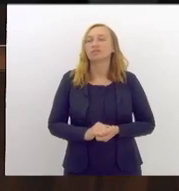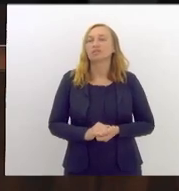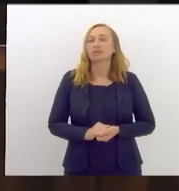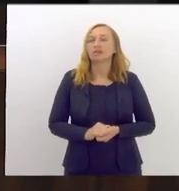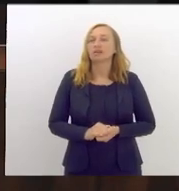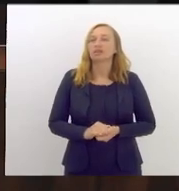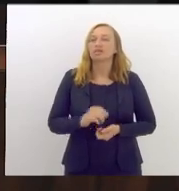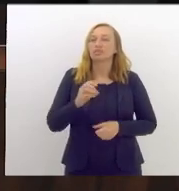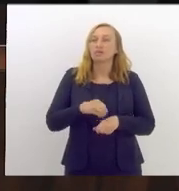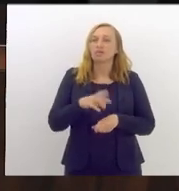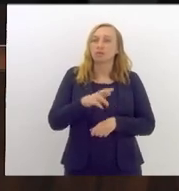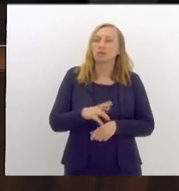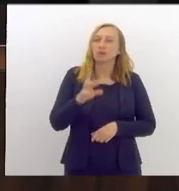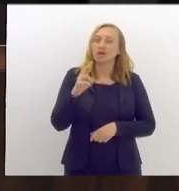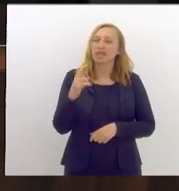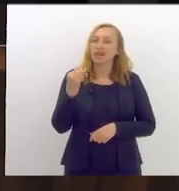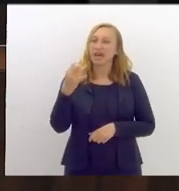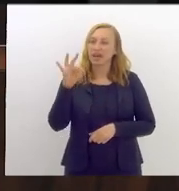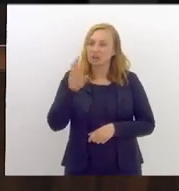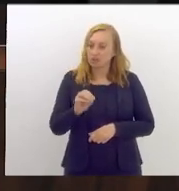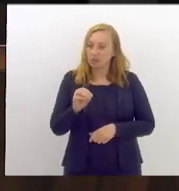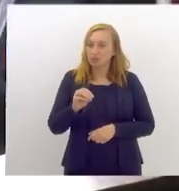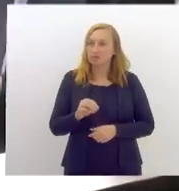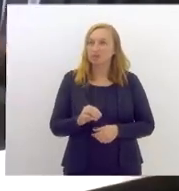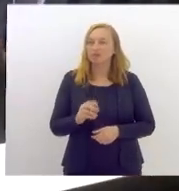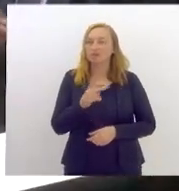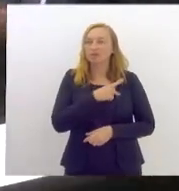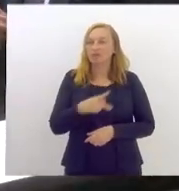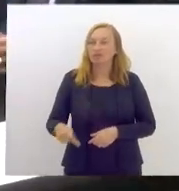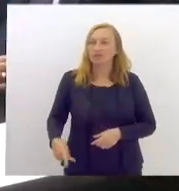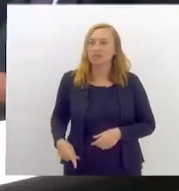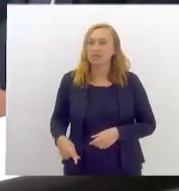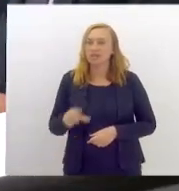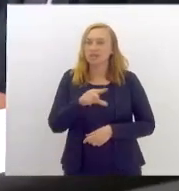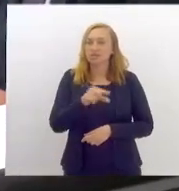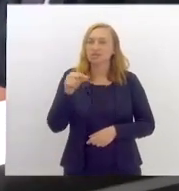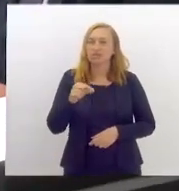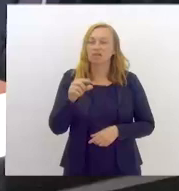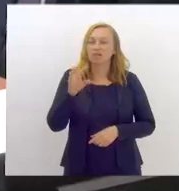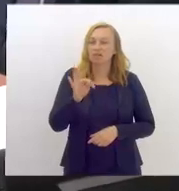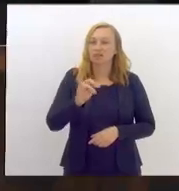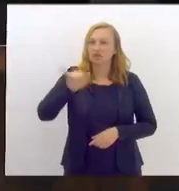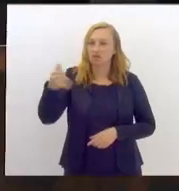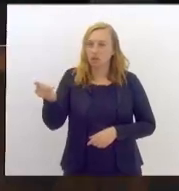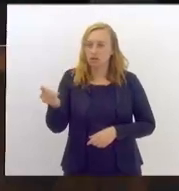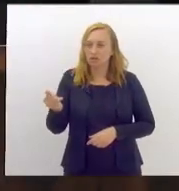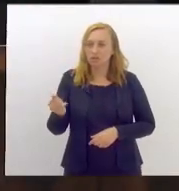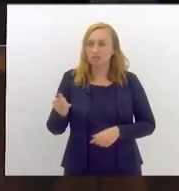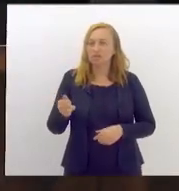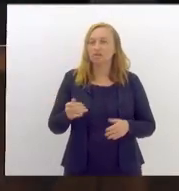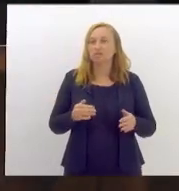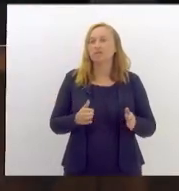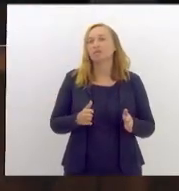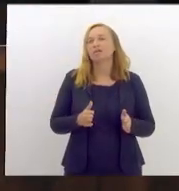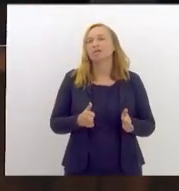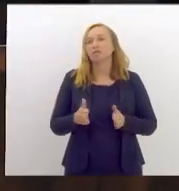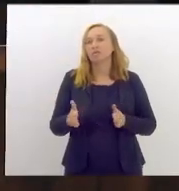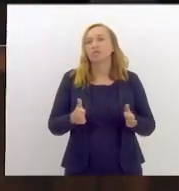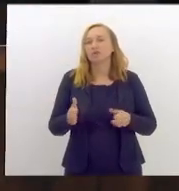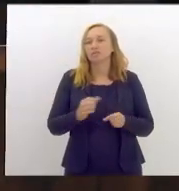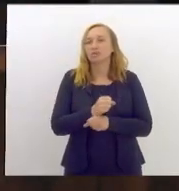Dr Ricardo Cardoso o presidente eleito do TJ para o próximo biênio